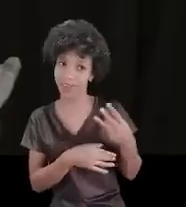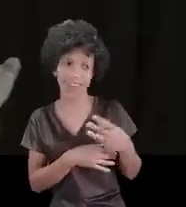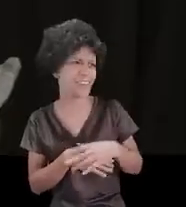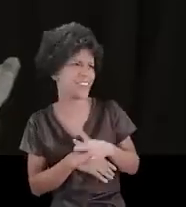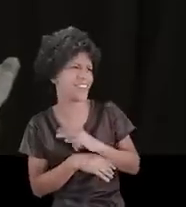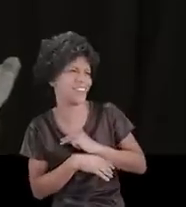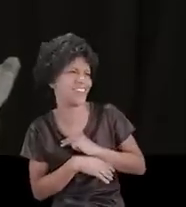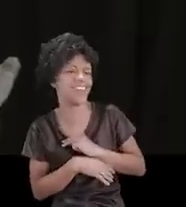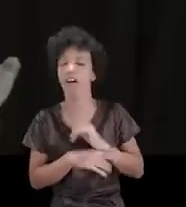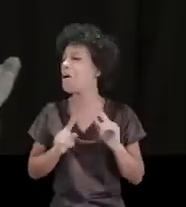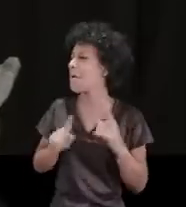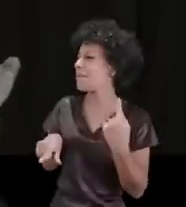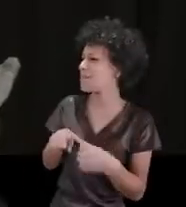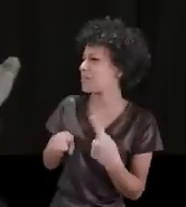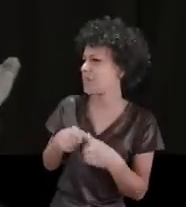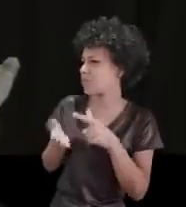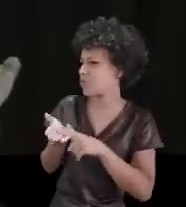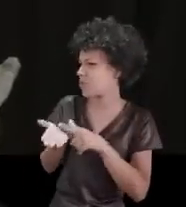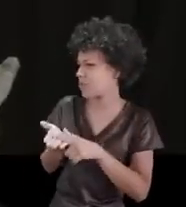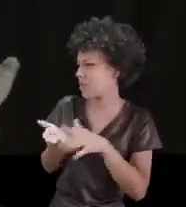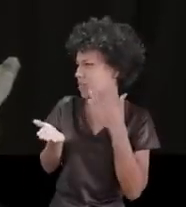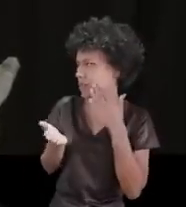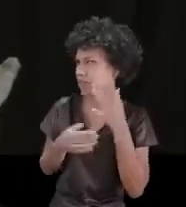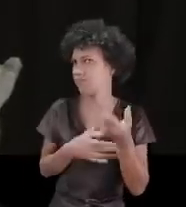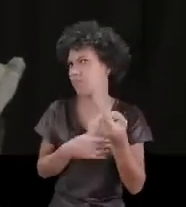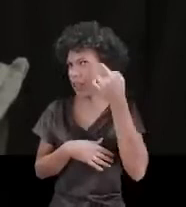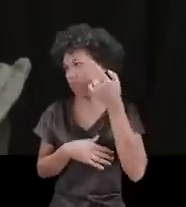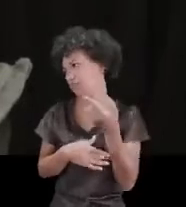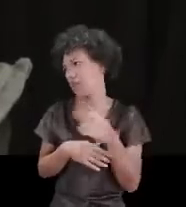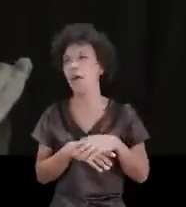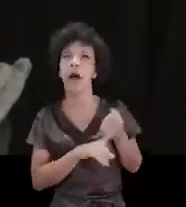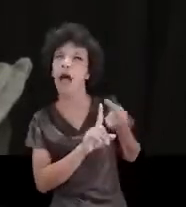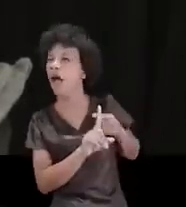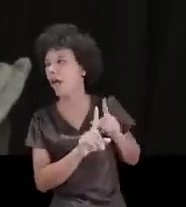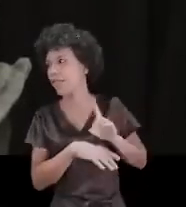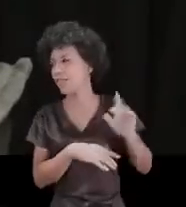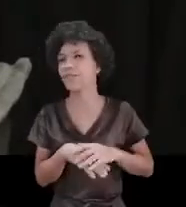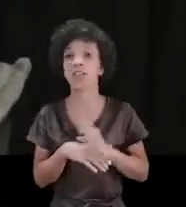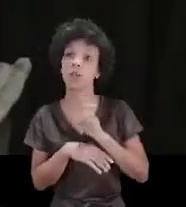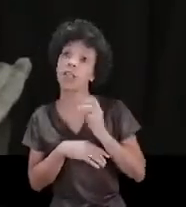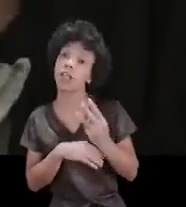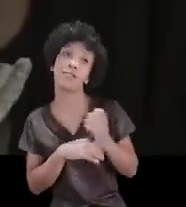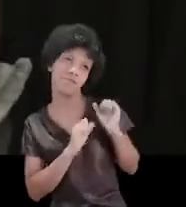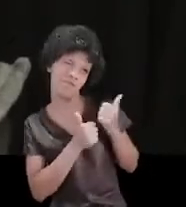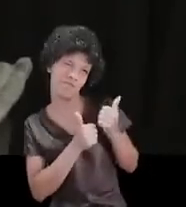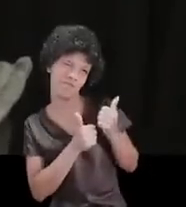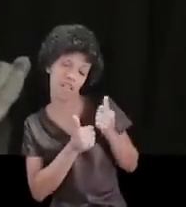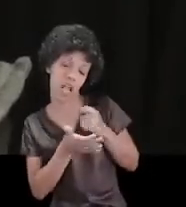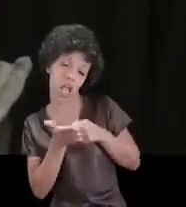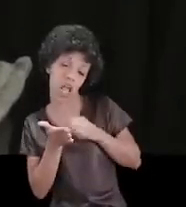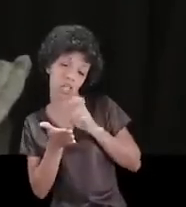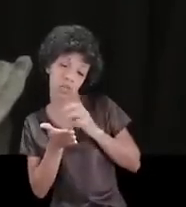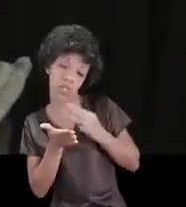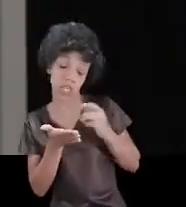você não jogou dois bilhetes sabendo que você tem um número eu zoaria a Deus que Deus falou assim 53 beleza deus vou botar 53 e